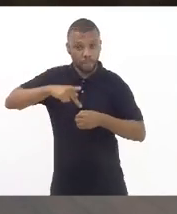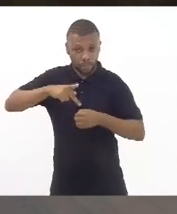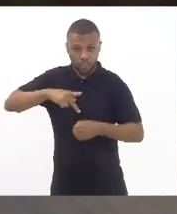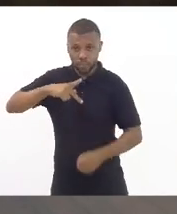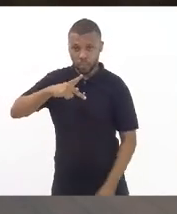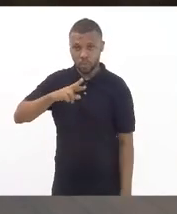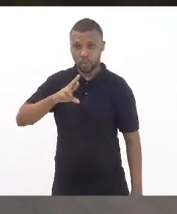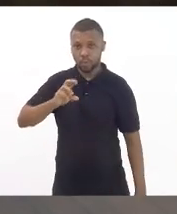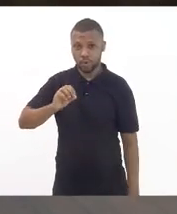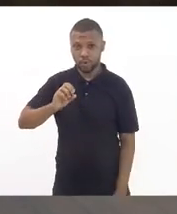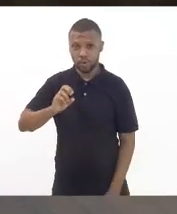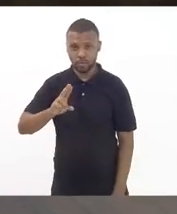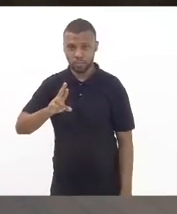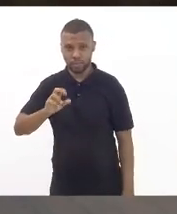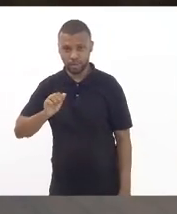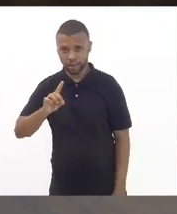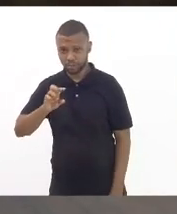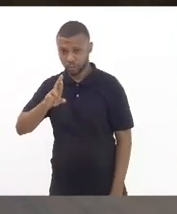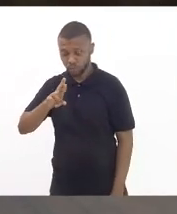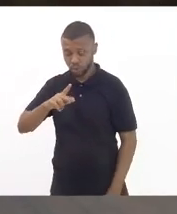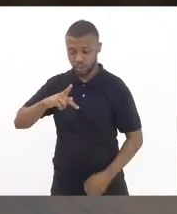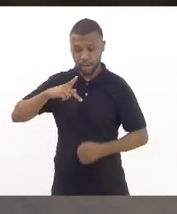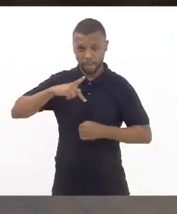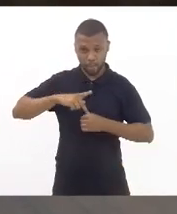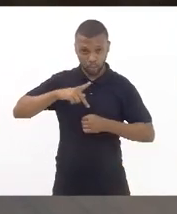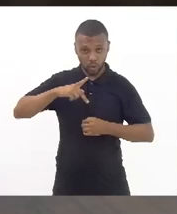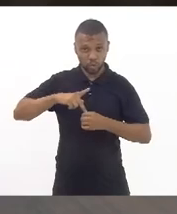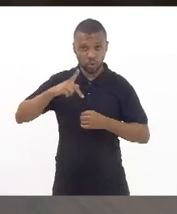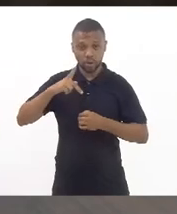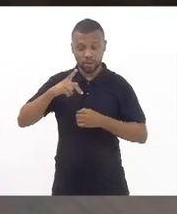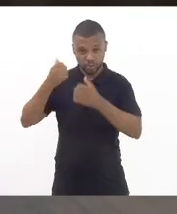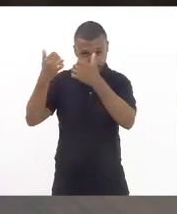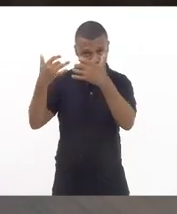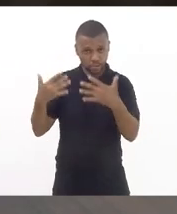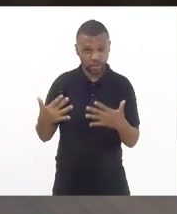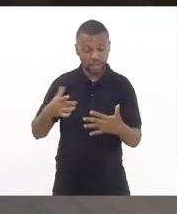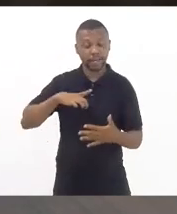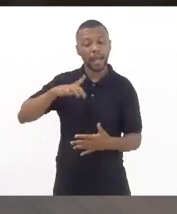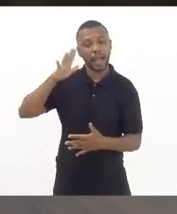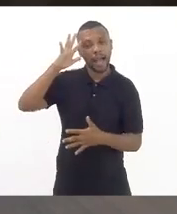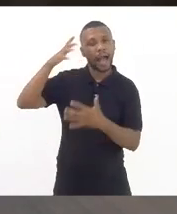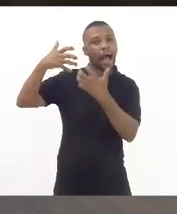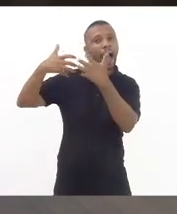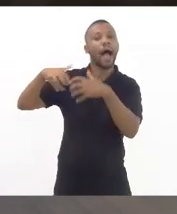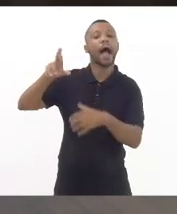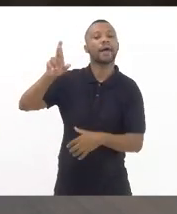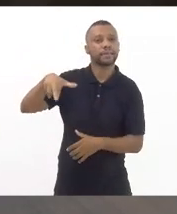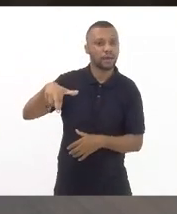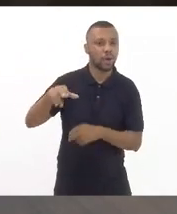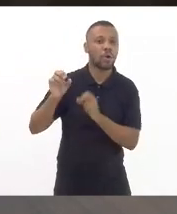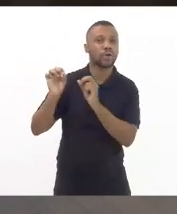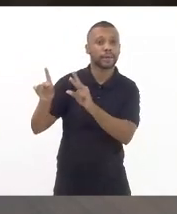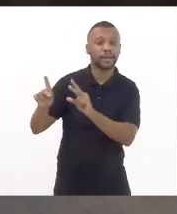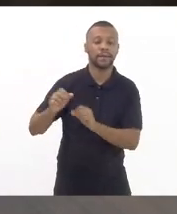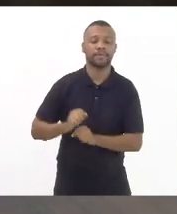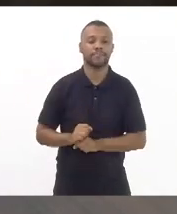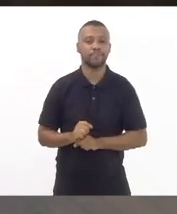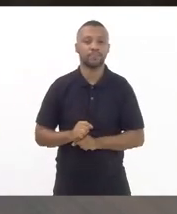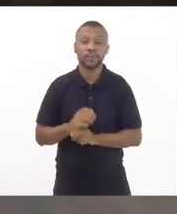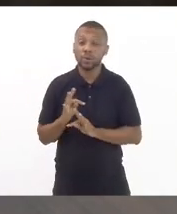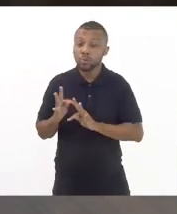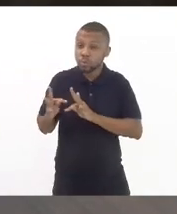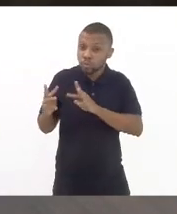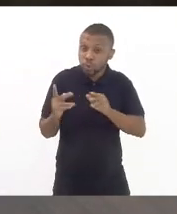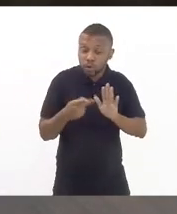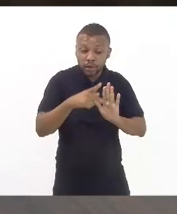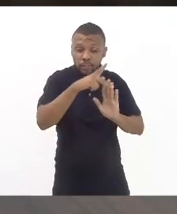tem, mas que tenha. Então, todos os projetos em tese... vão